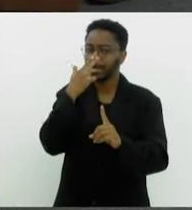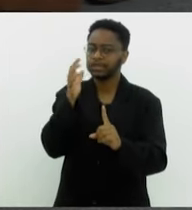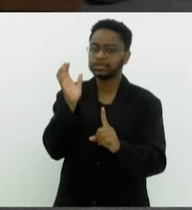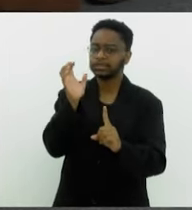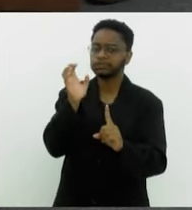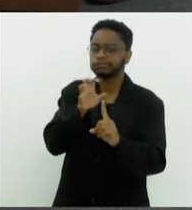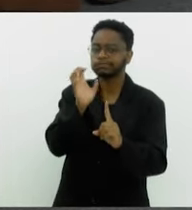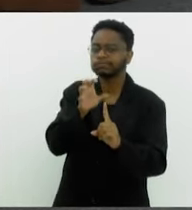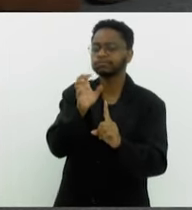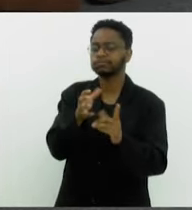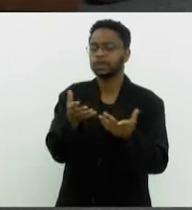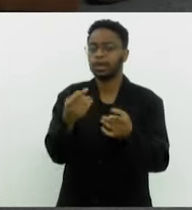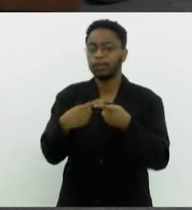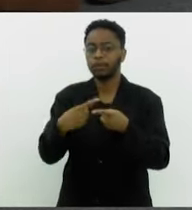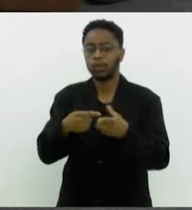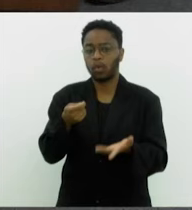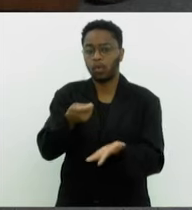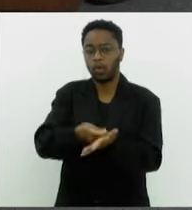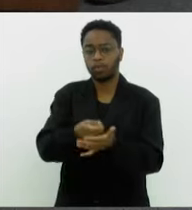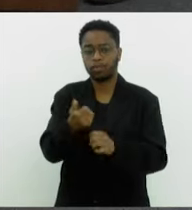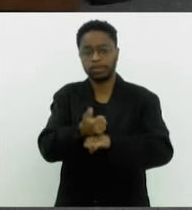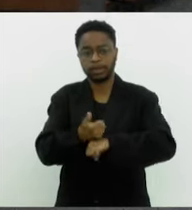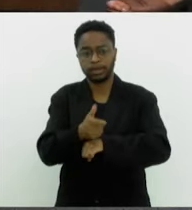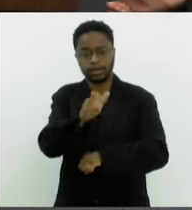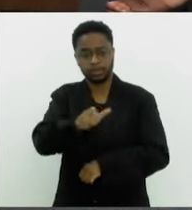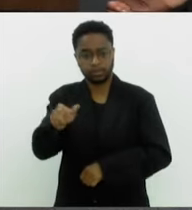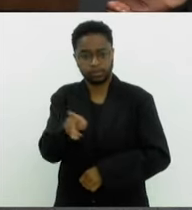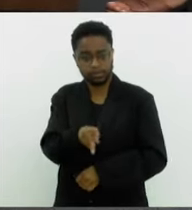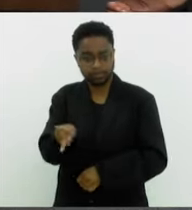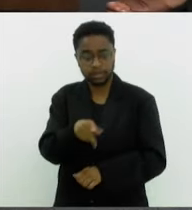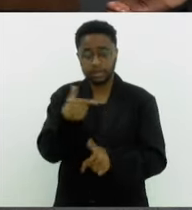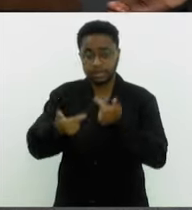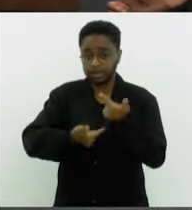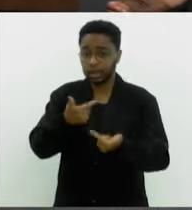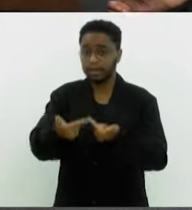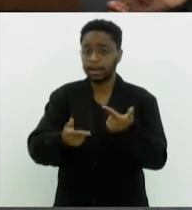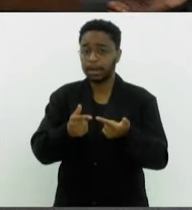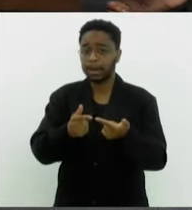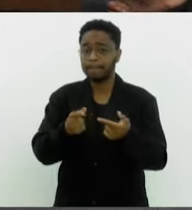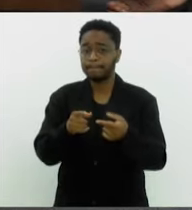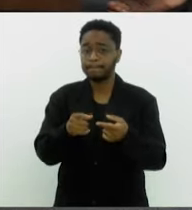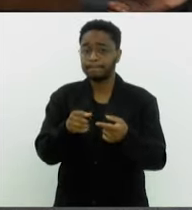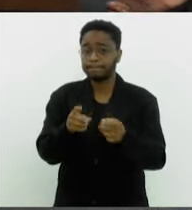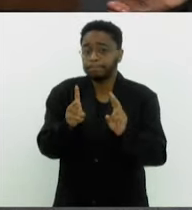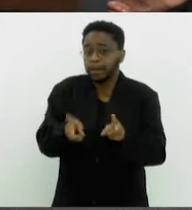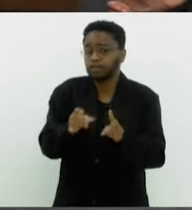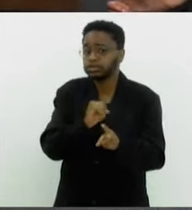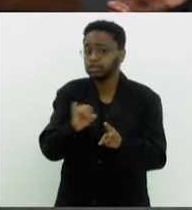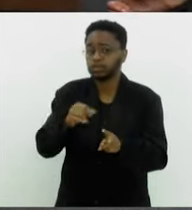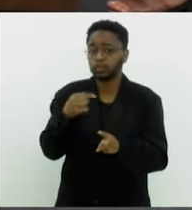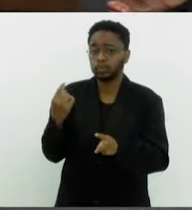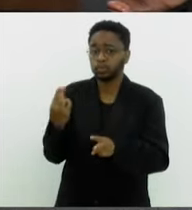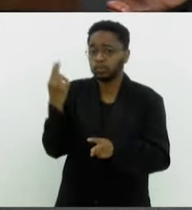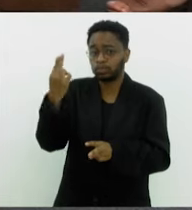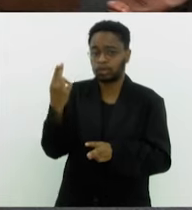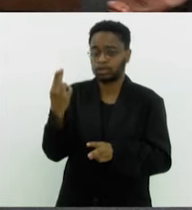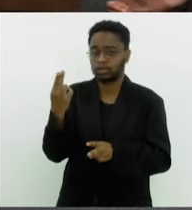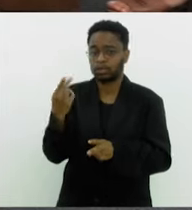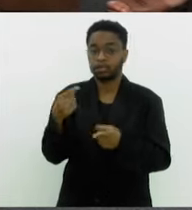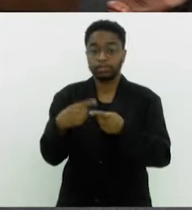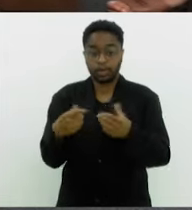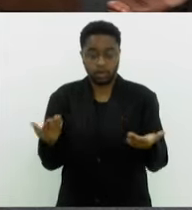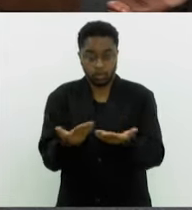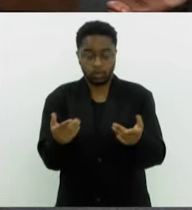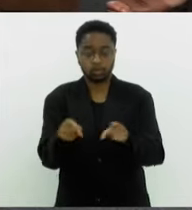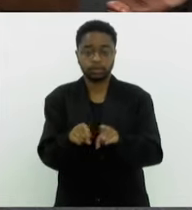assédio, porque obriga o profissional a trabalhar mesmo sem condições. Agora mesmo a gente está no meio de uma